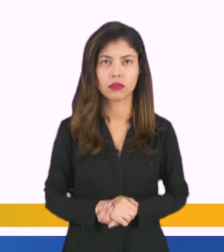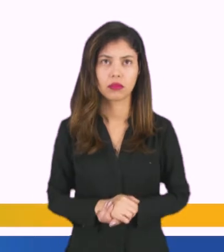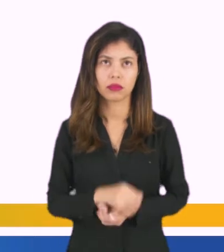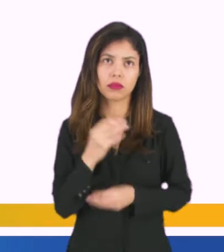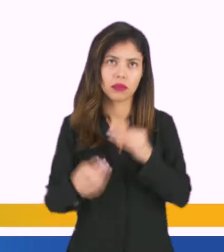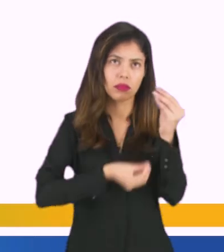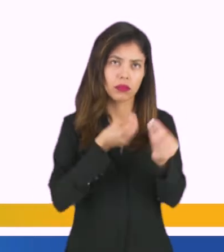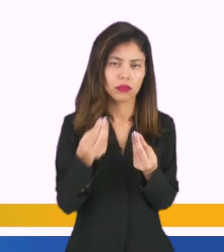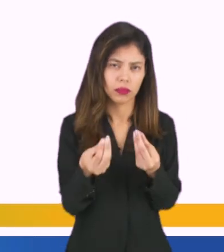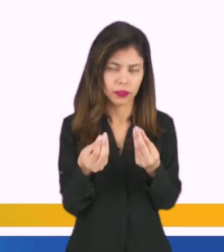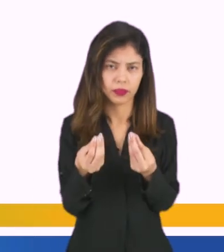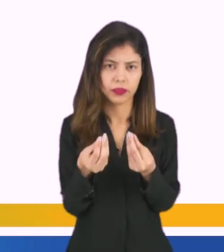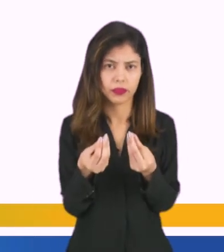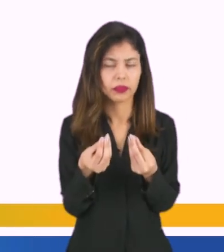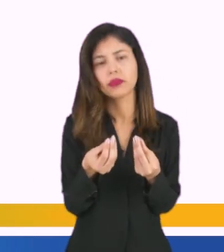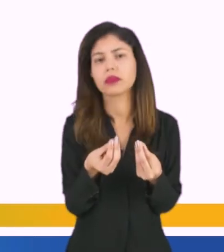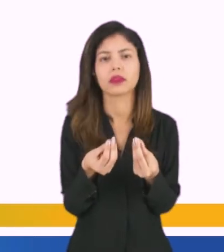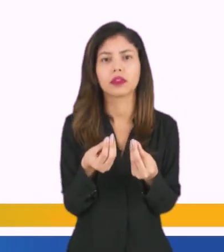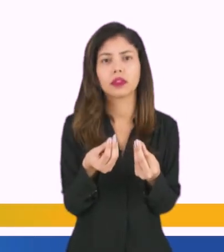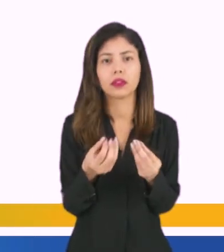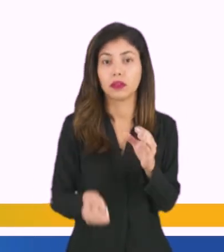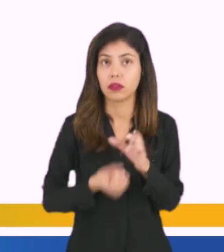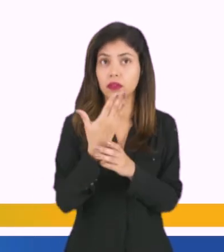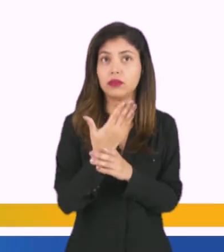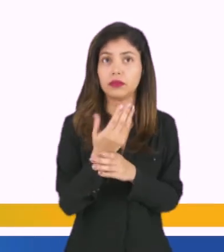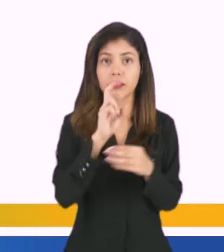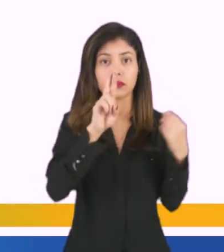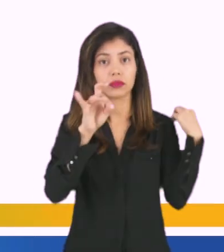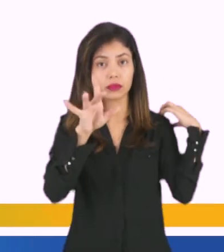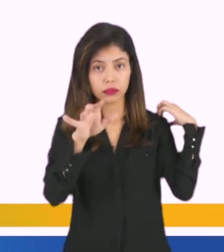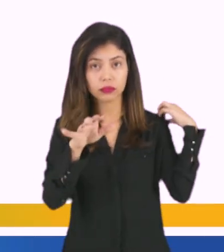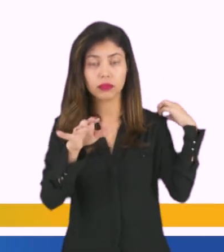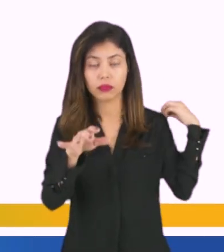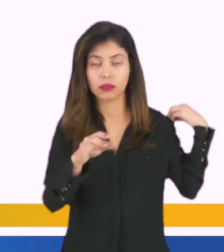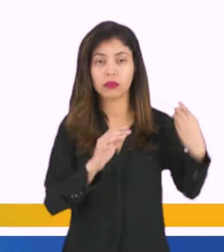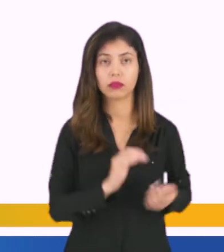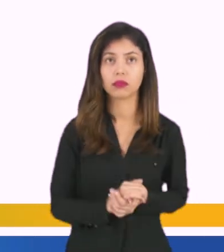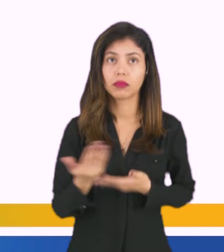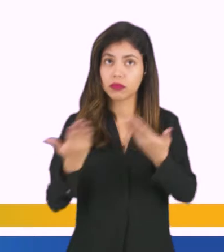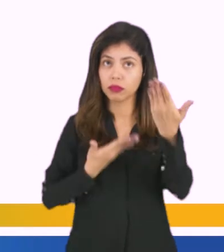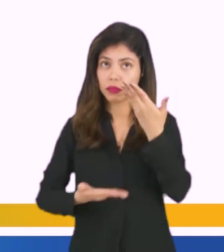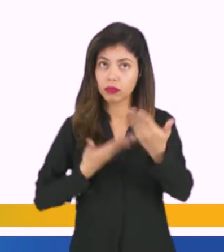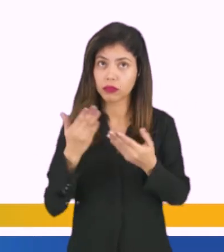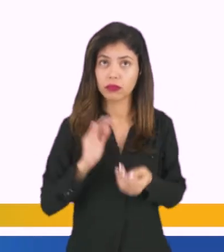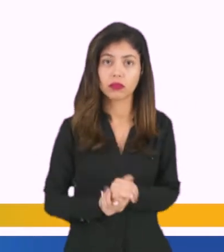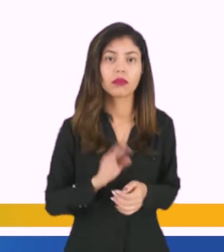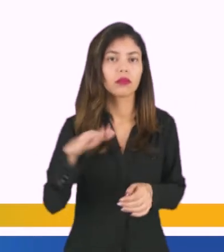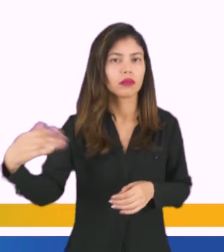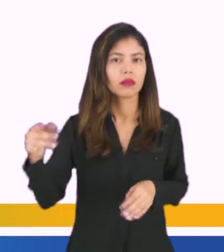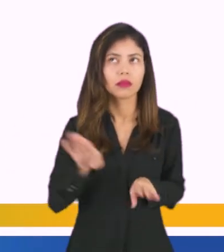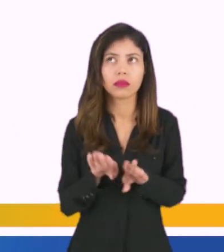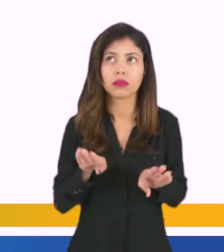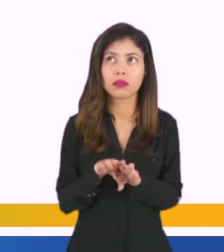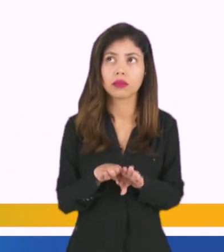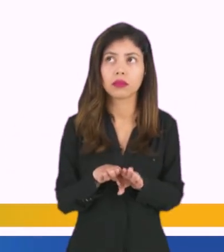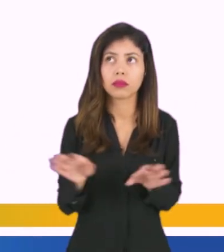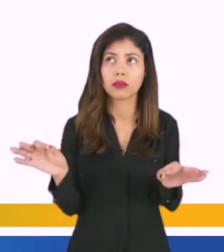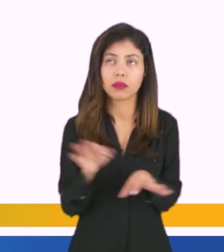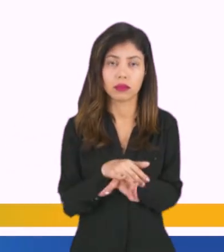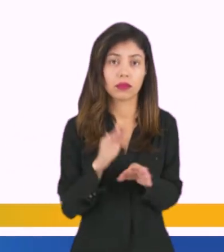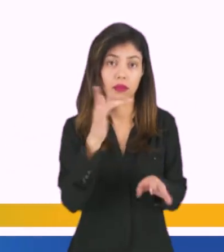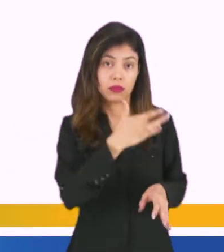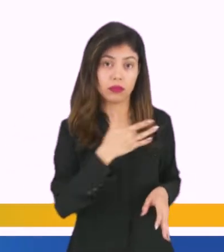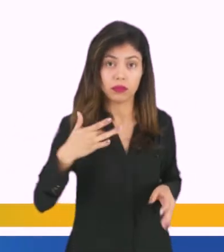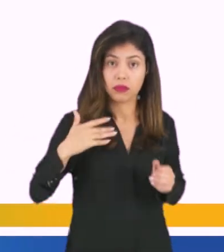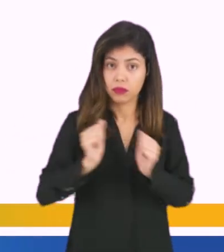como foi que surgiu uma rede, essa rede de integração? Foi justamente quando o Ministério da Saúde